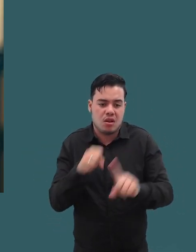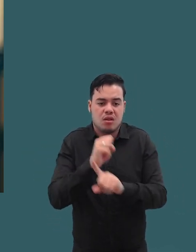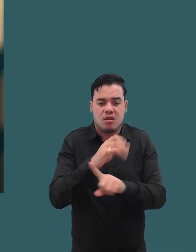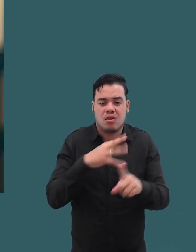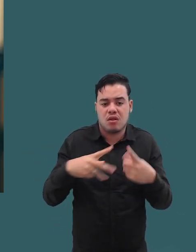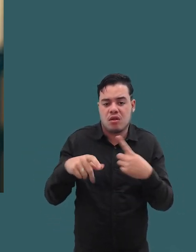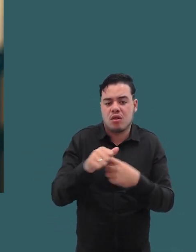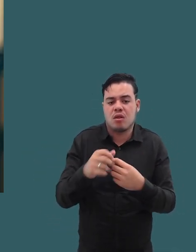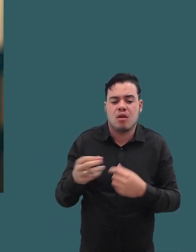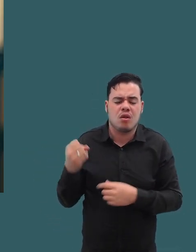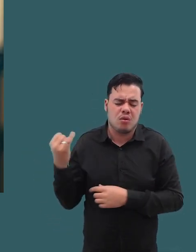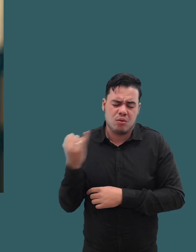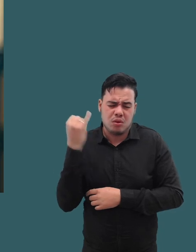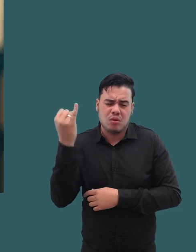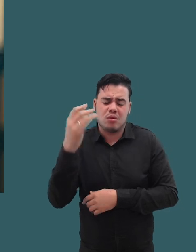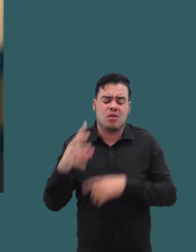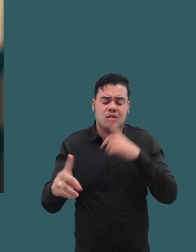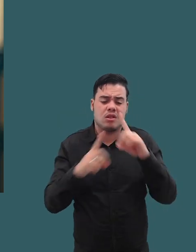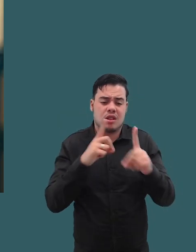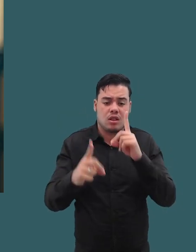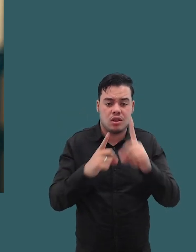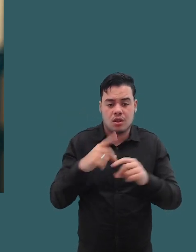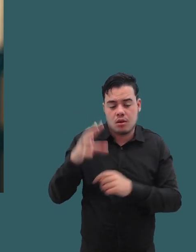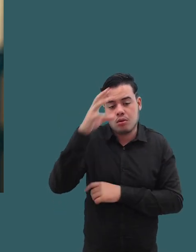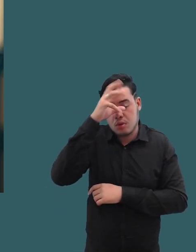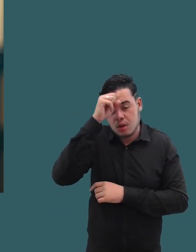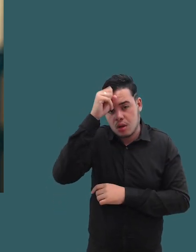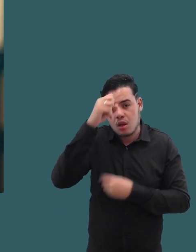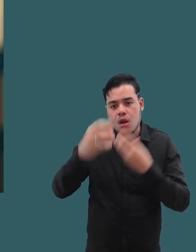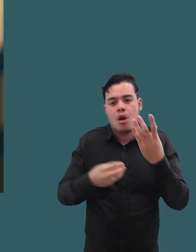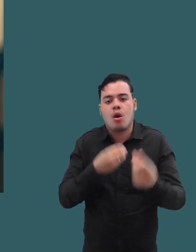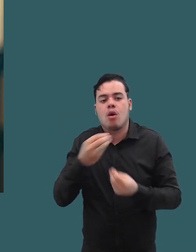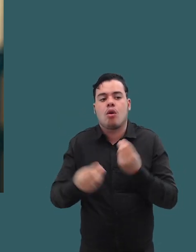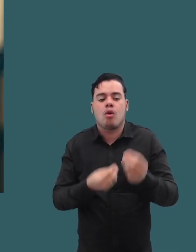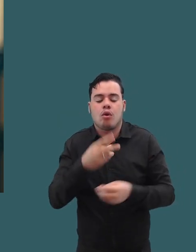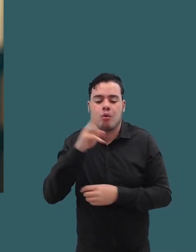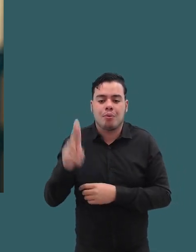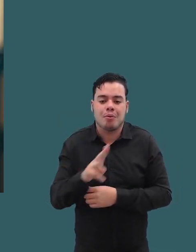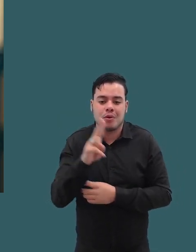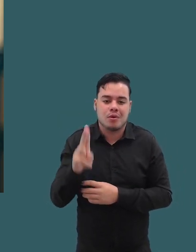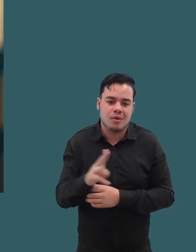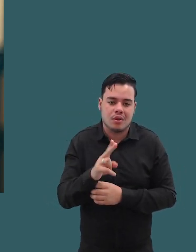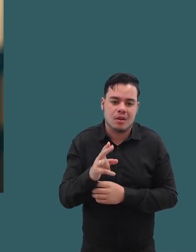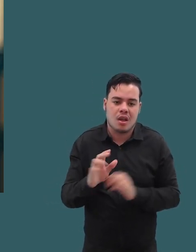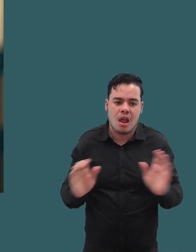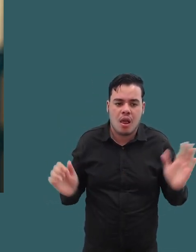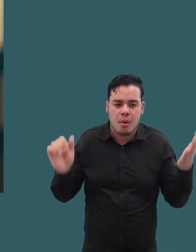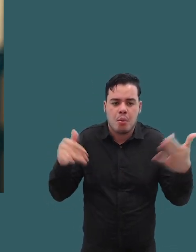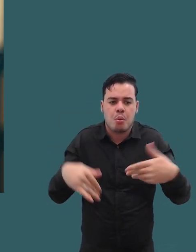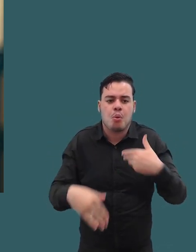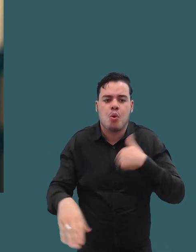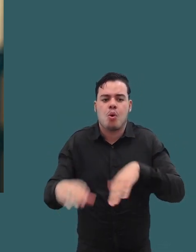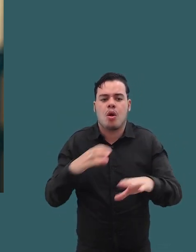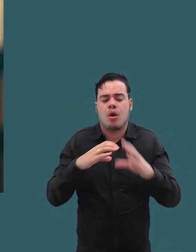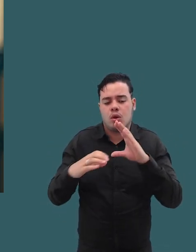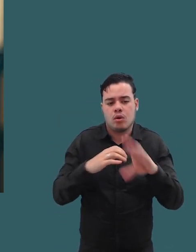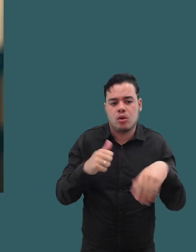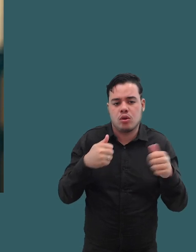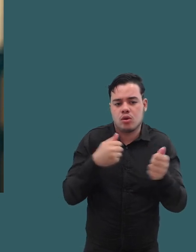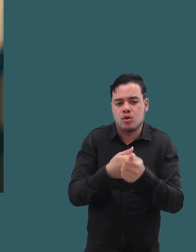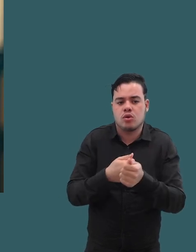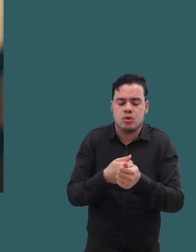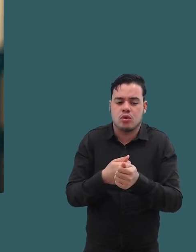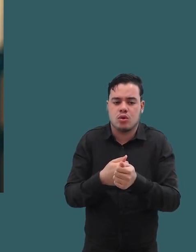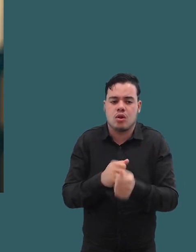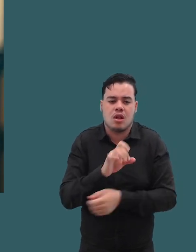esse diálogo para a gente aprender com eles a como utilizar e a como trabalhar a partir da comunicação junto às comunidades,